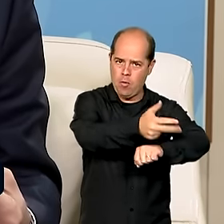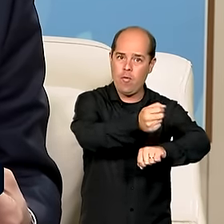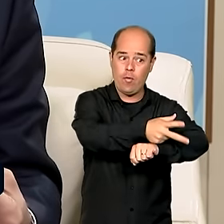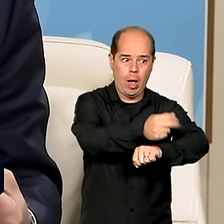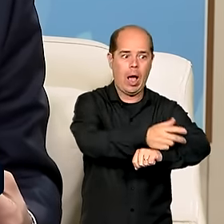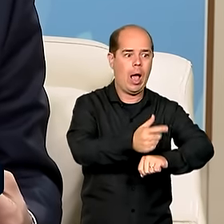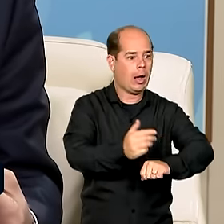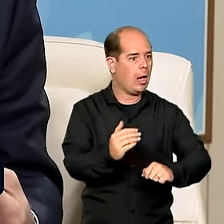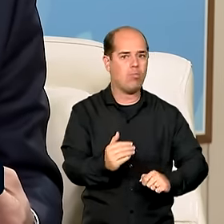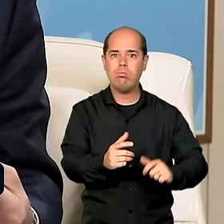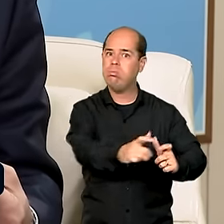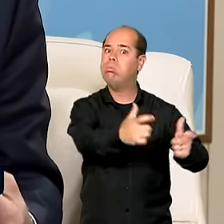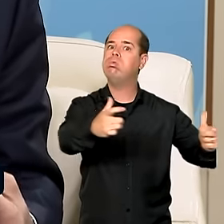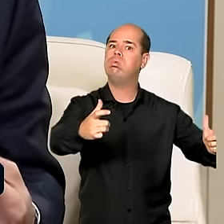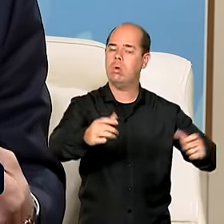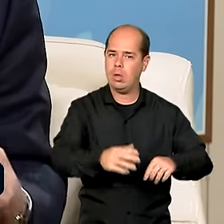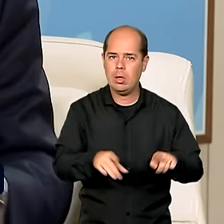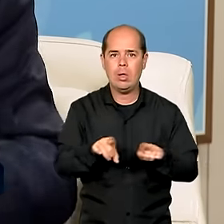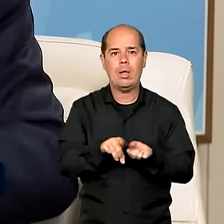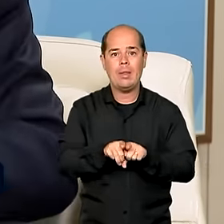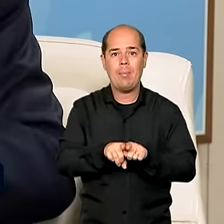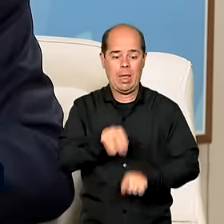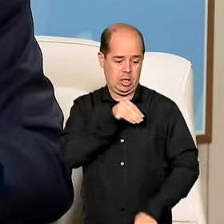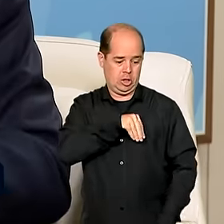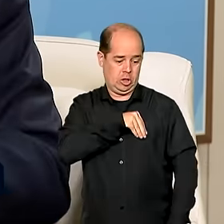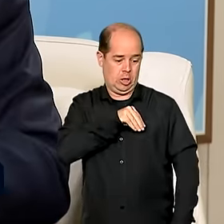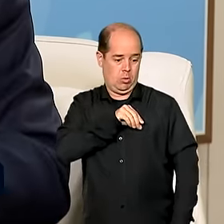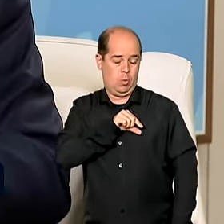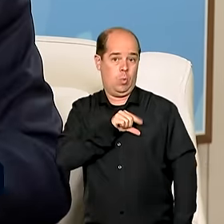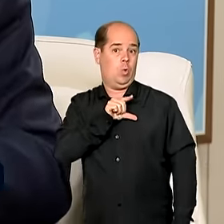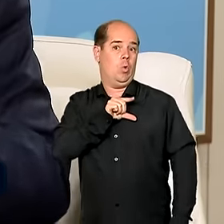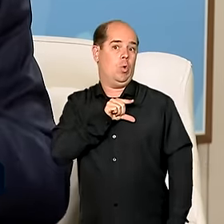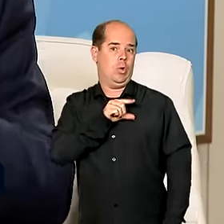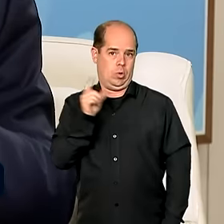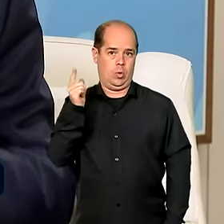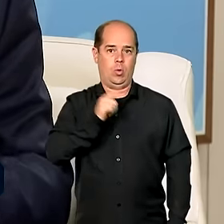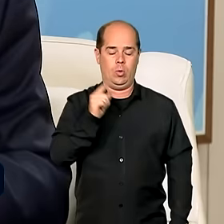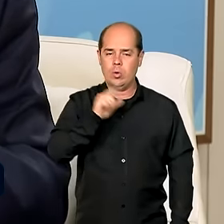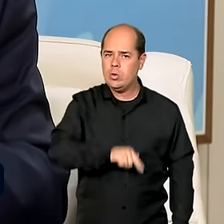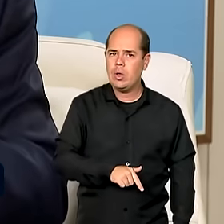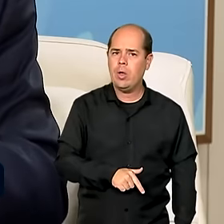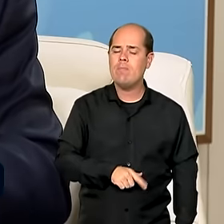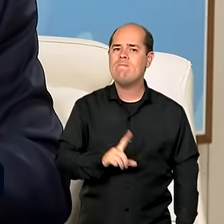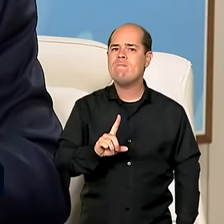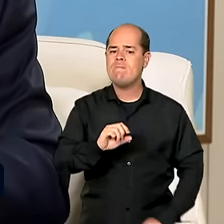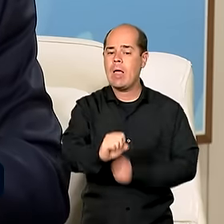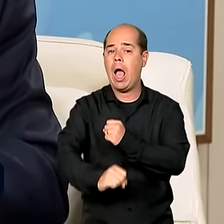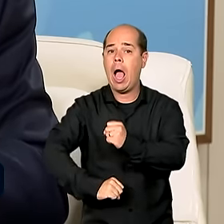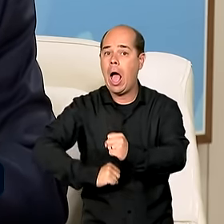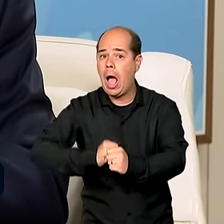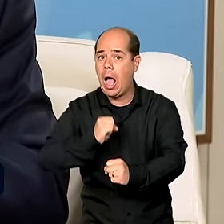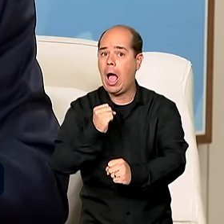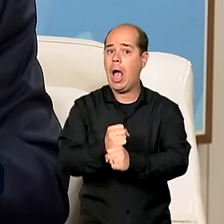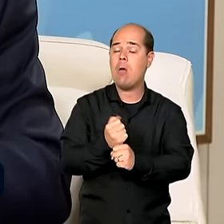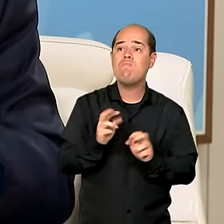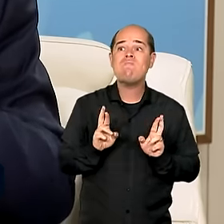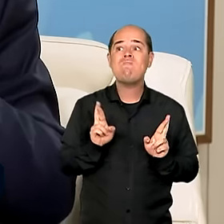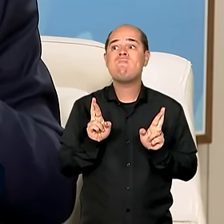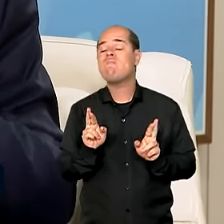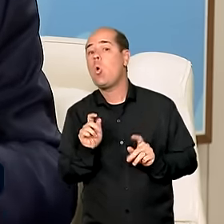compra um pouco mais Então eu melhoro a renda da população Qual a expectativa pro novo